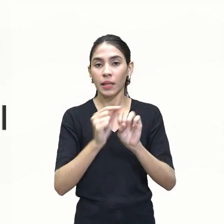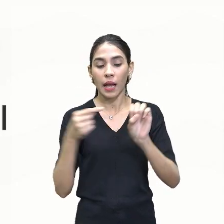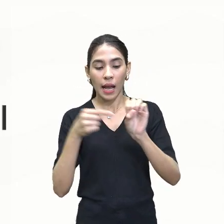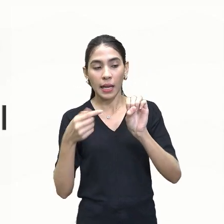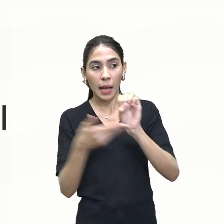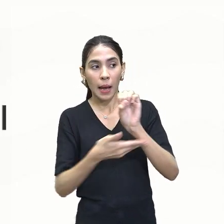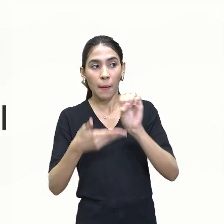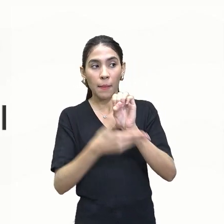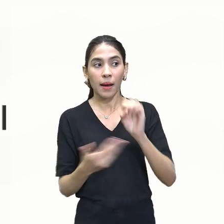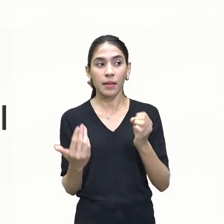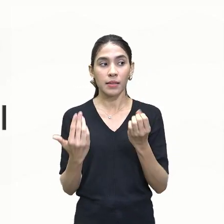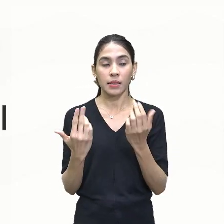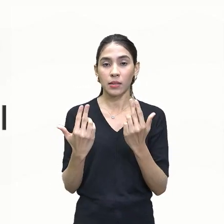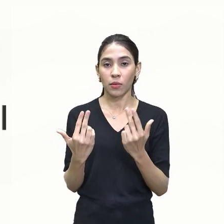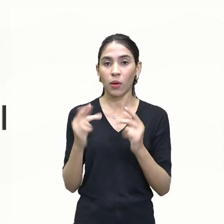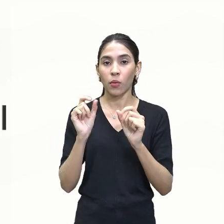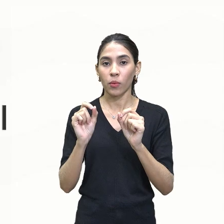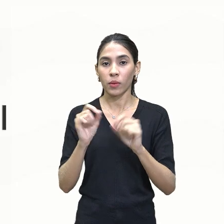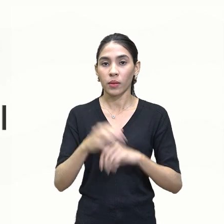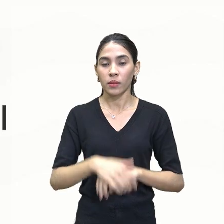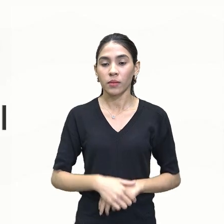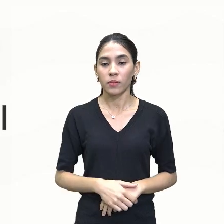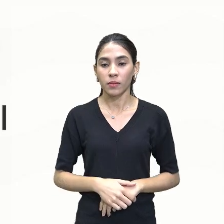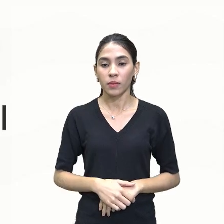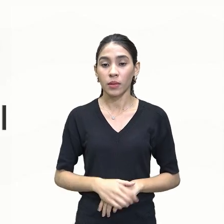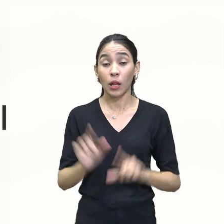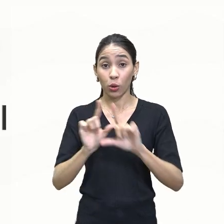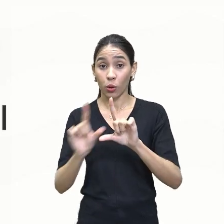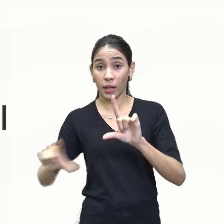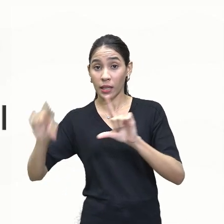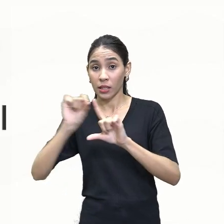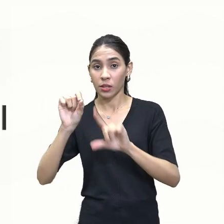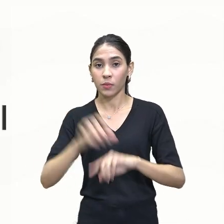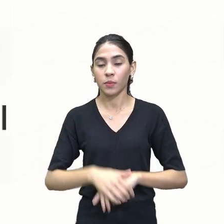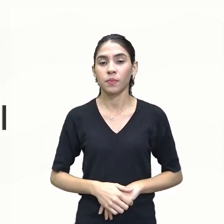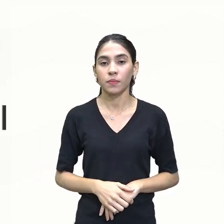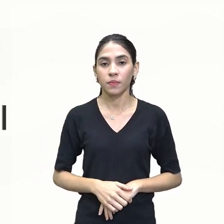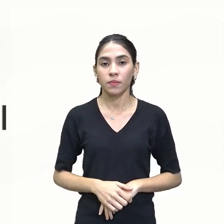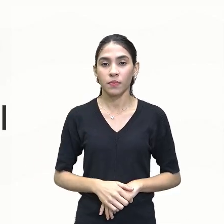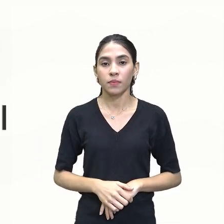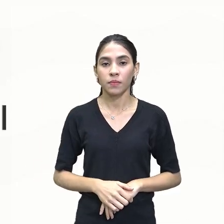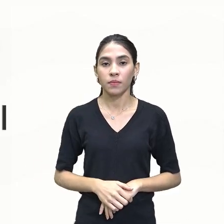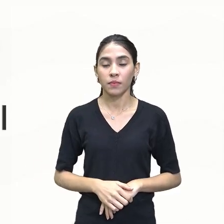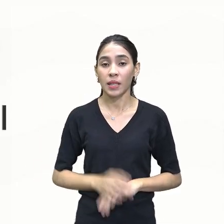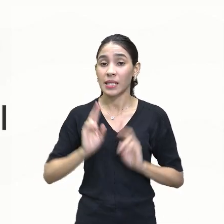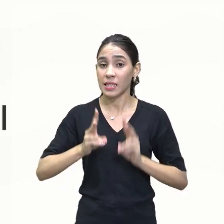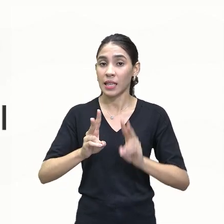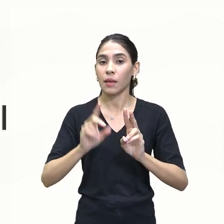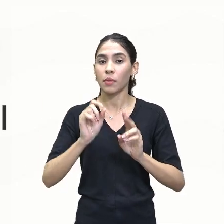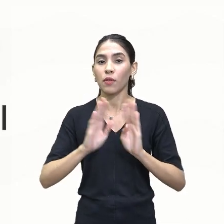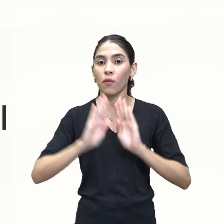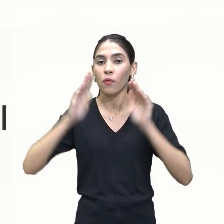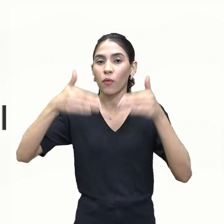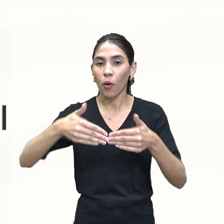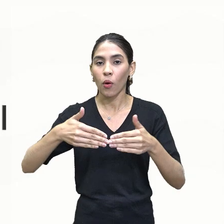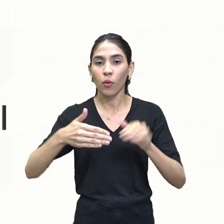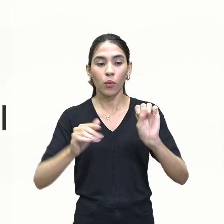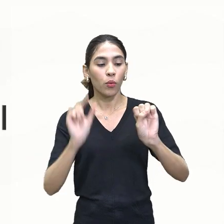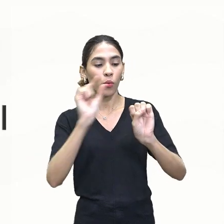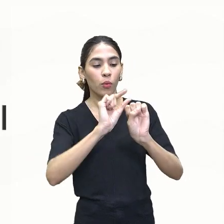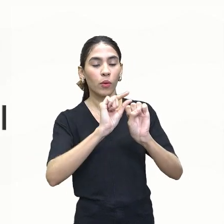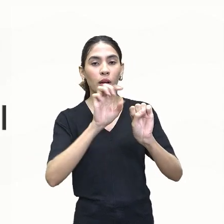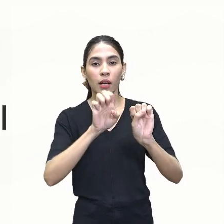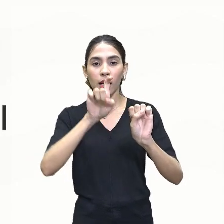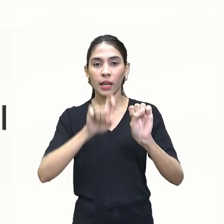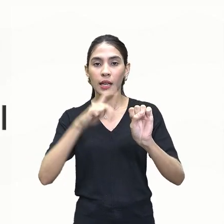chamamos de logaritmando. Ok? Então, lembrem disso, tá? Nós vamos trabalhar com o expoente. Como assim,